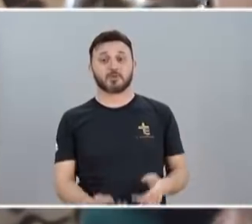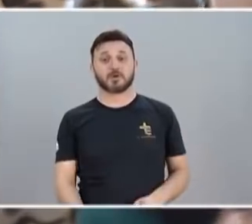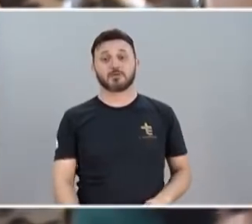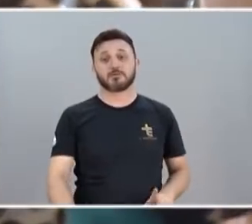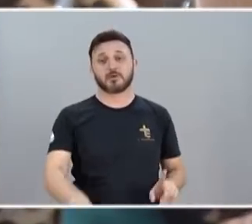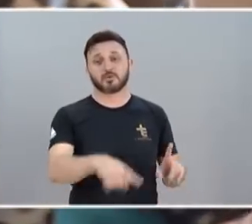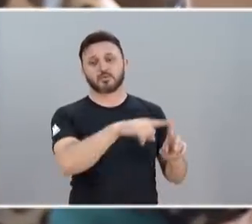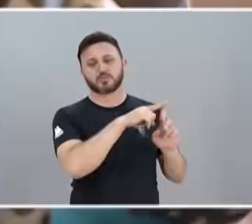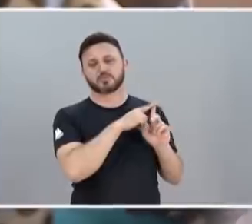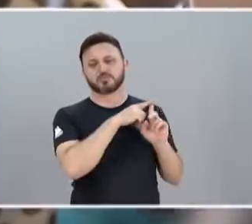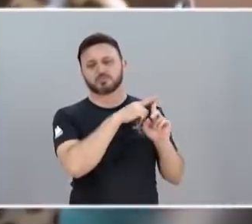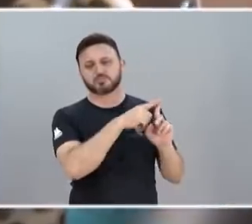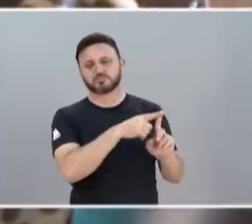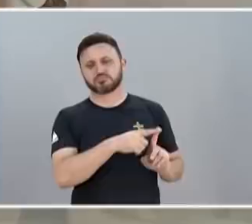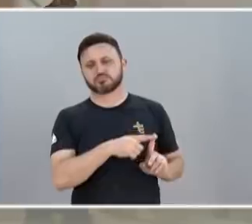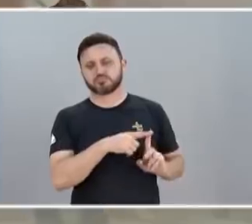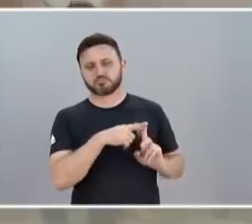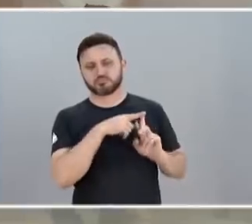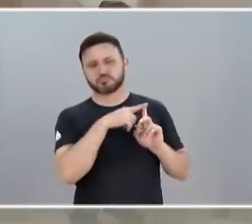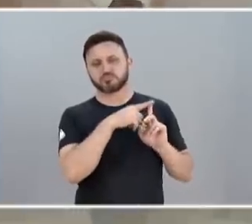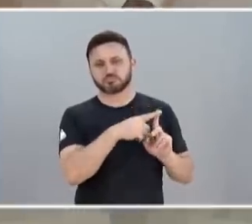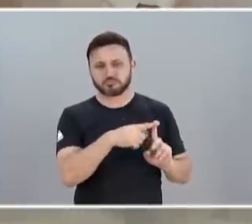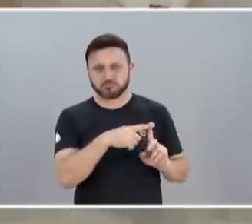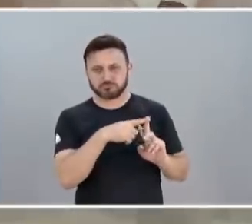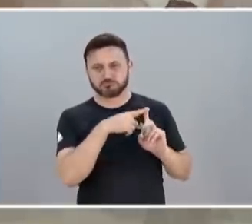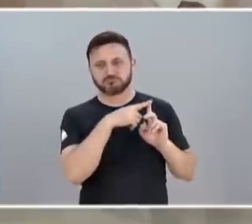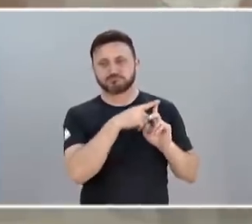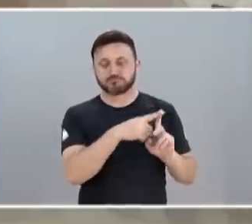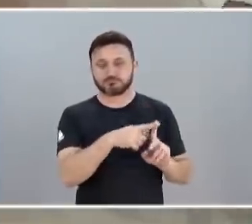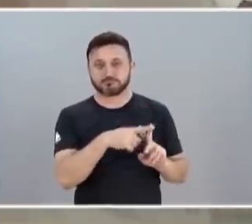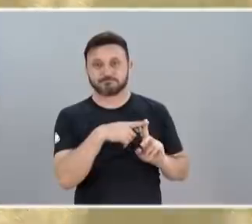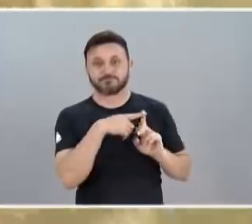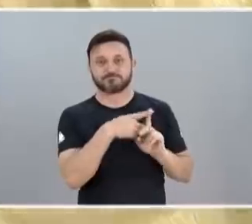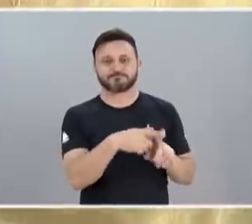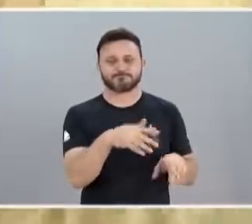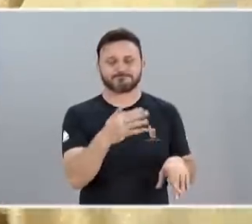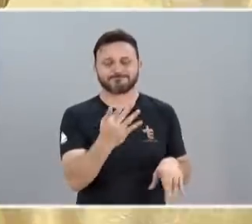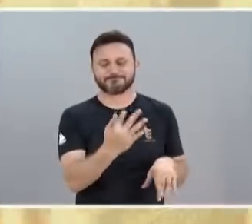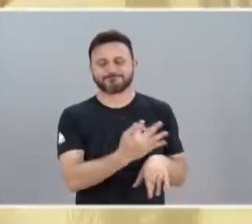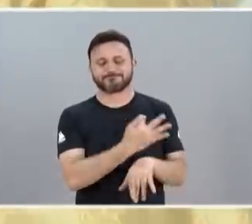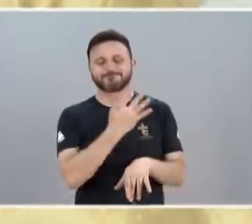levantar, e quando a cruz pesar, faz-me